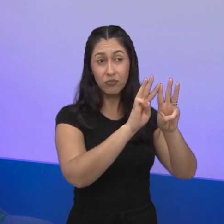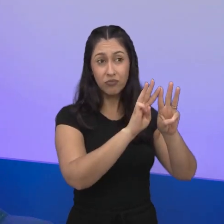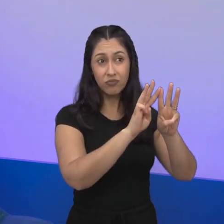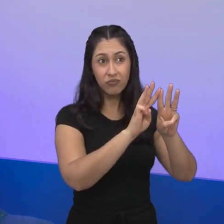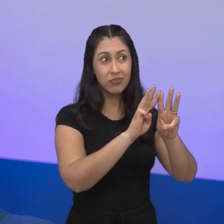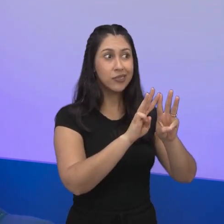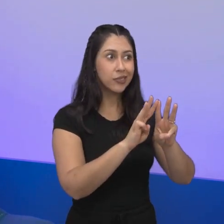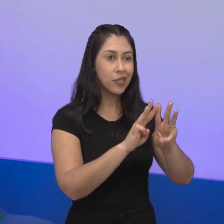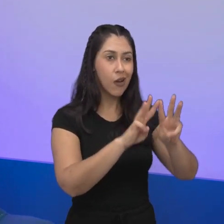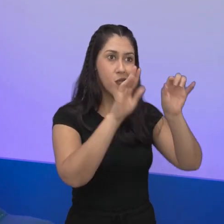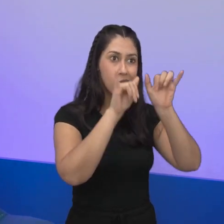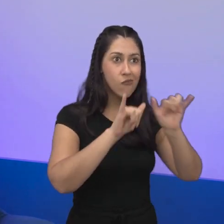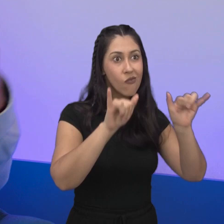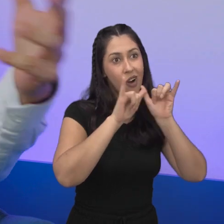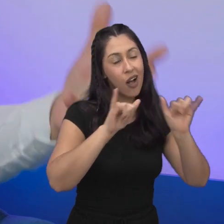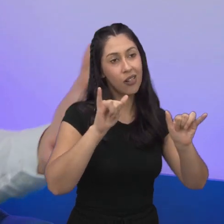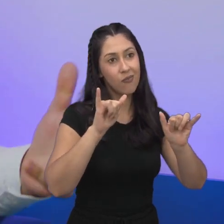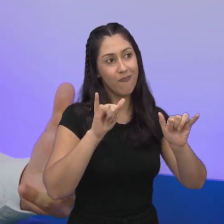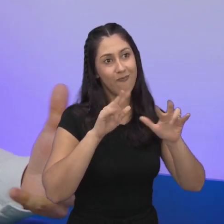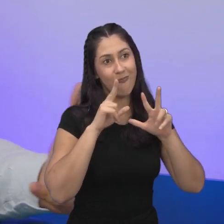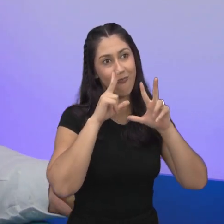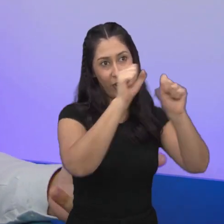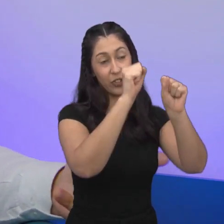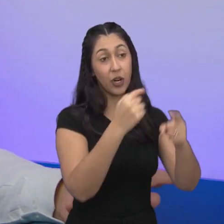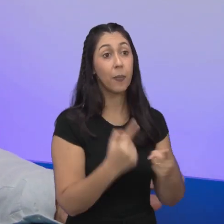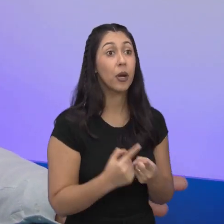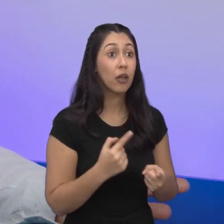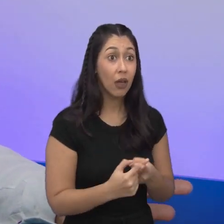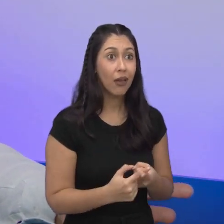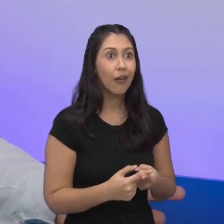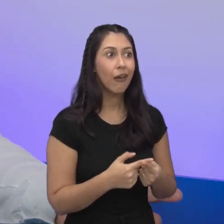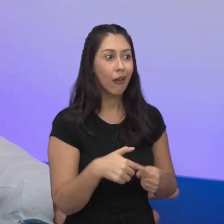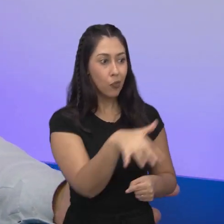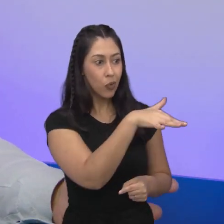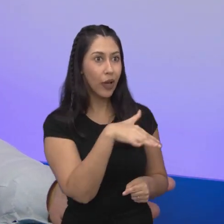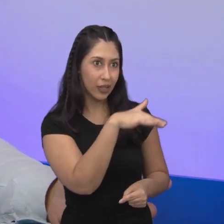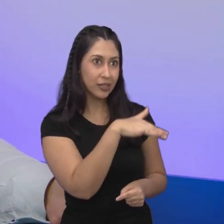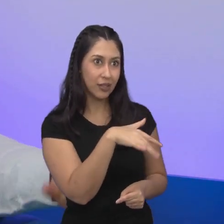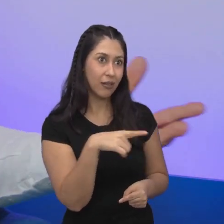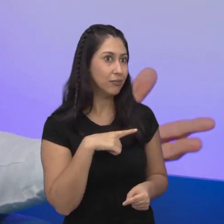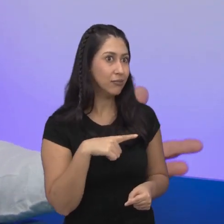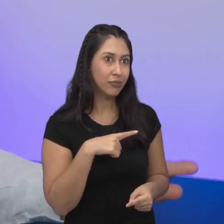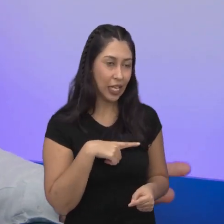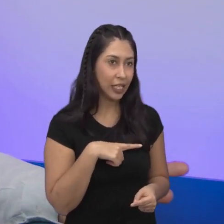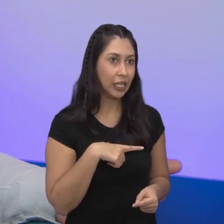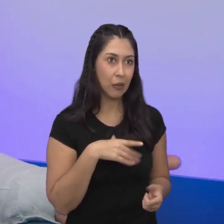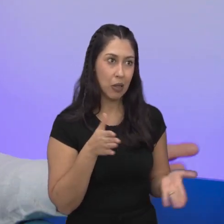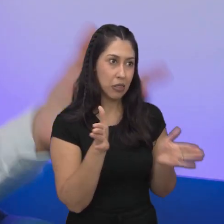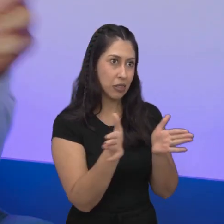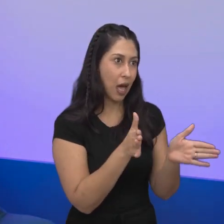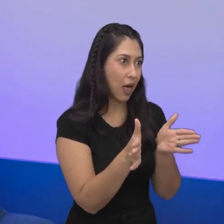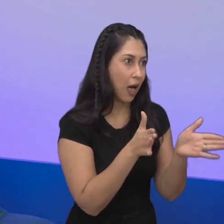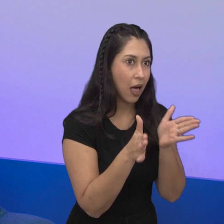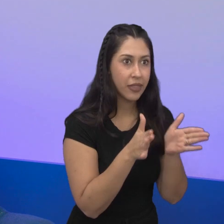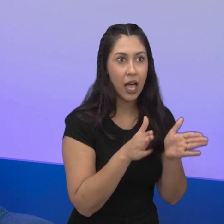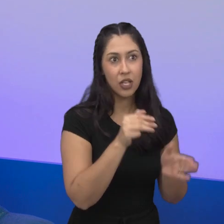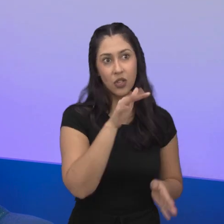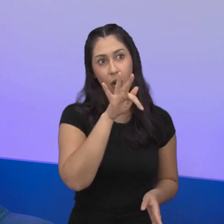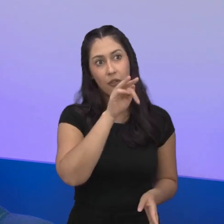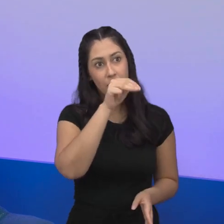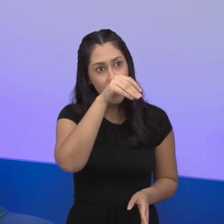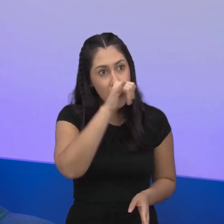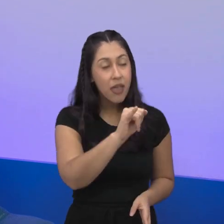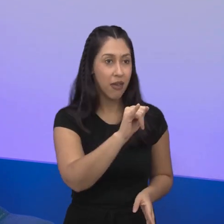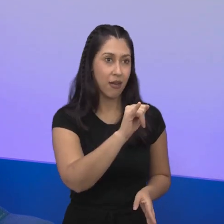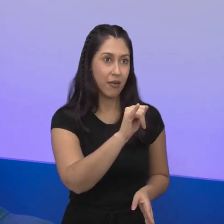por eles dominarem, por exemplo, grande parte dos recursos do FMI, eles acabam tendo mais poder. Essa é